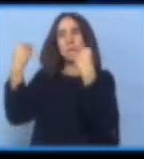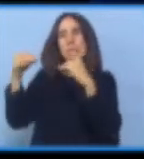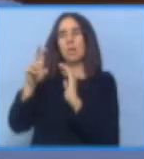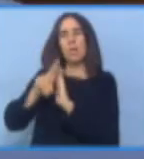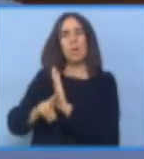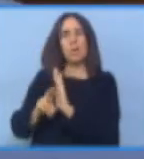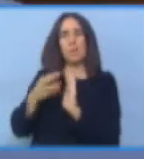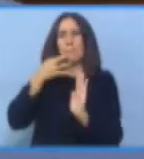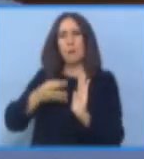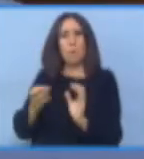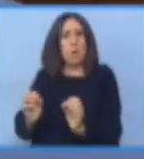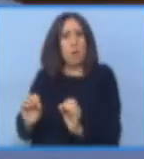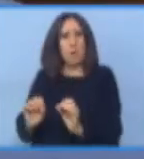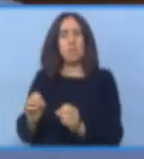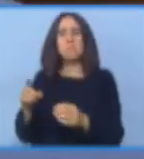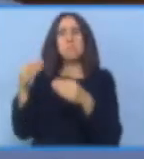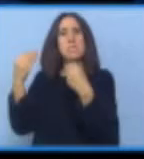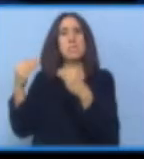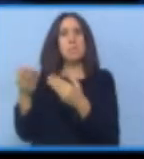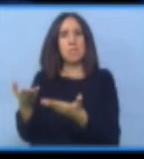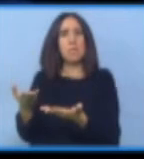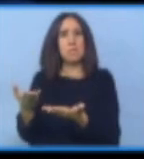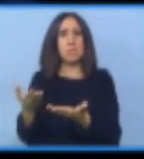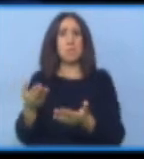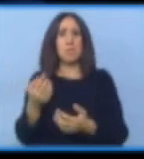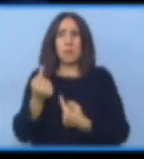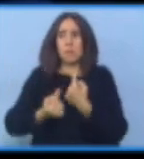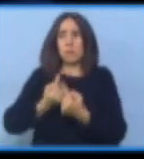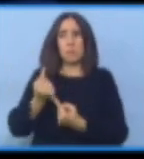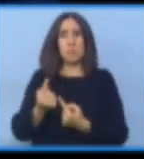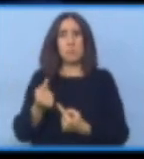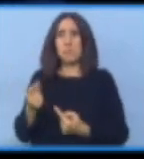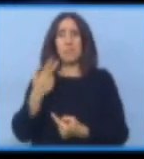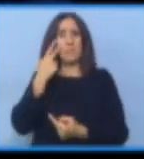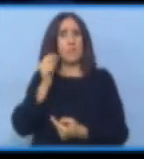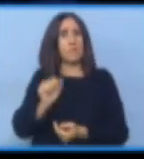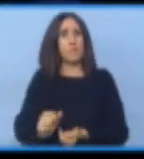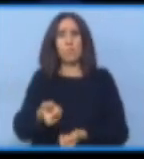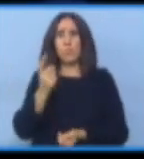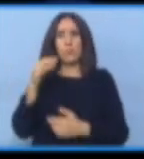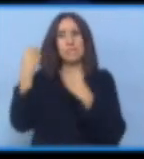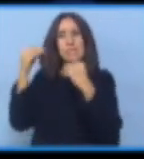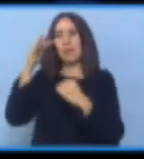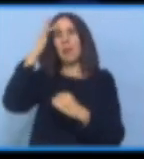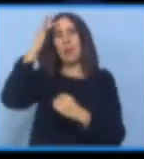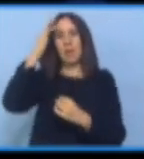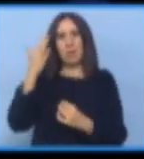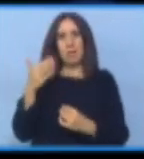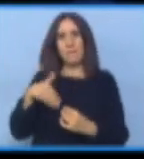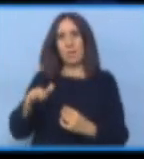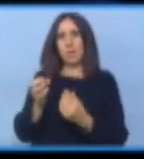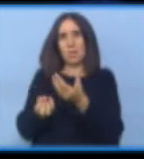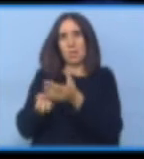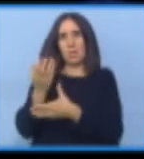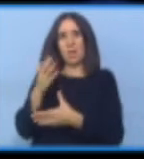todas. Estou a ensinar qualquer coisa que não é esta vida. Estou a ensinar uma ilusão, vou criar